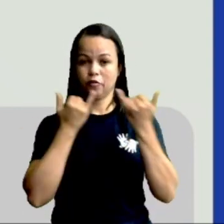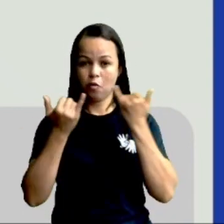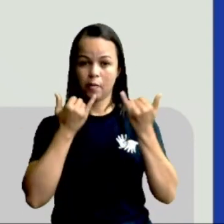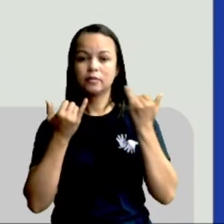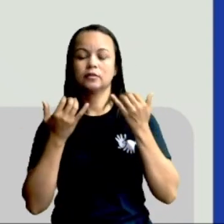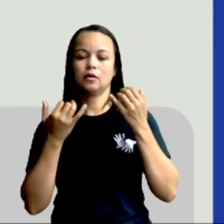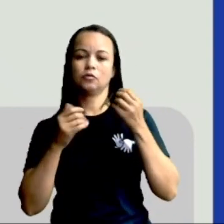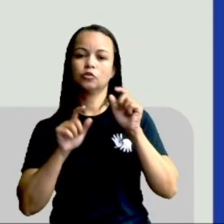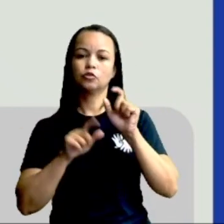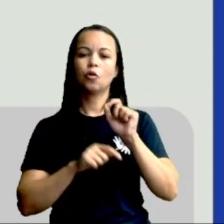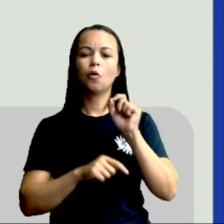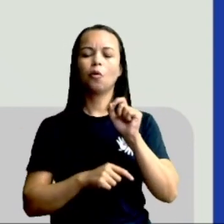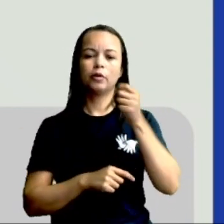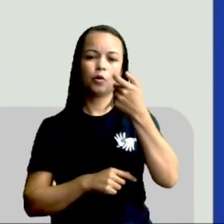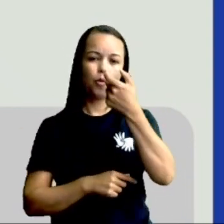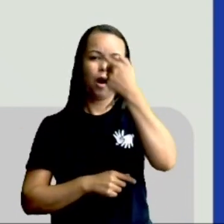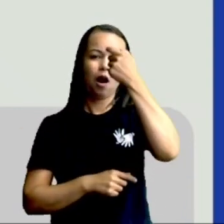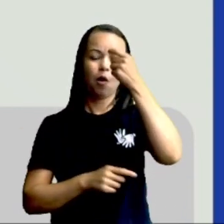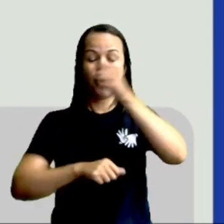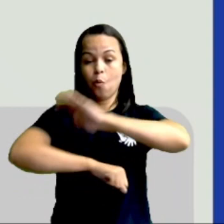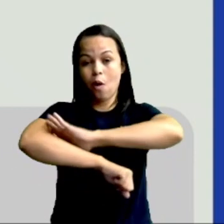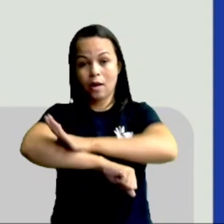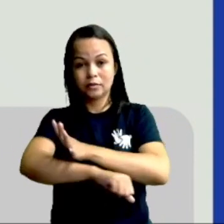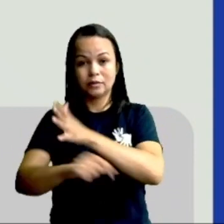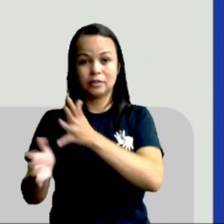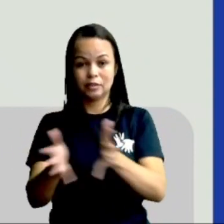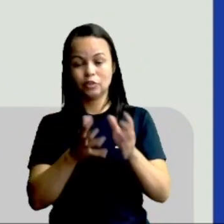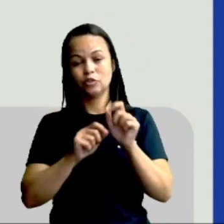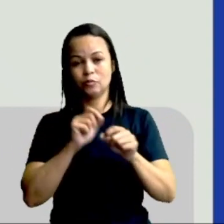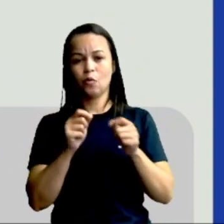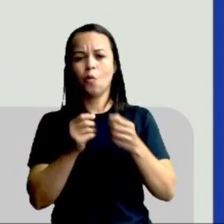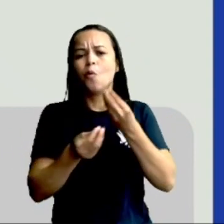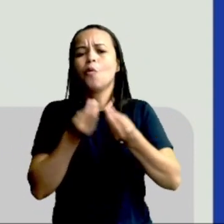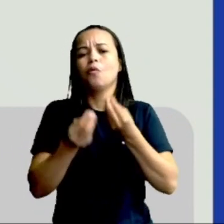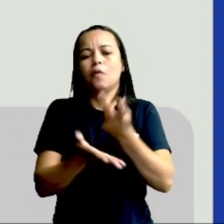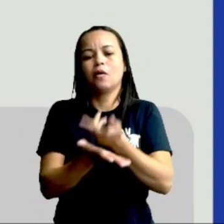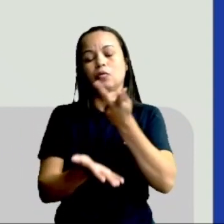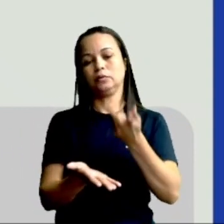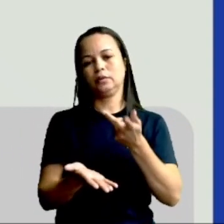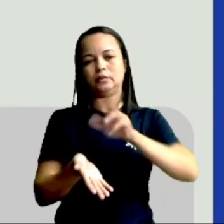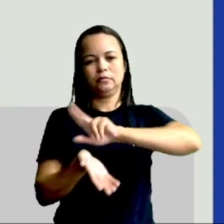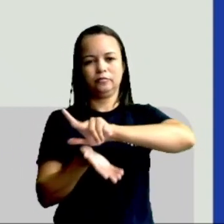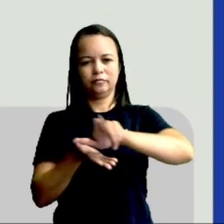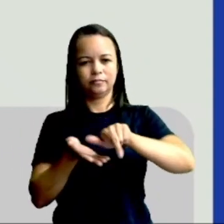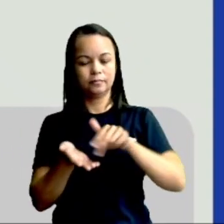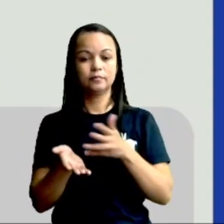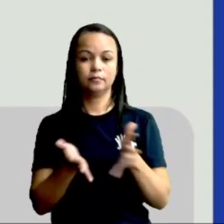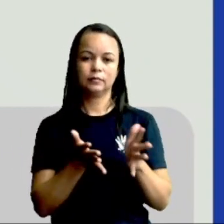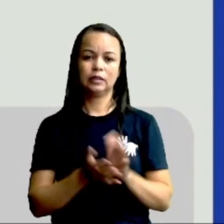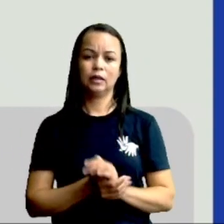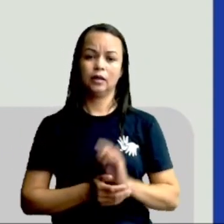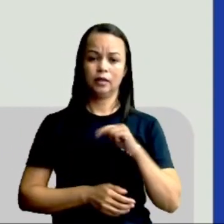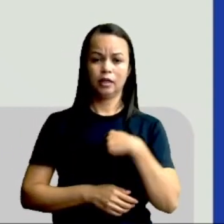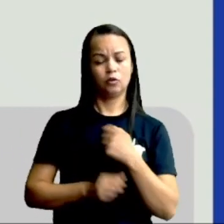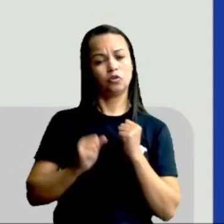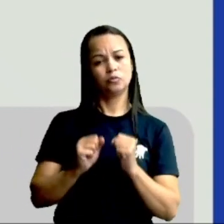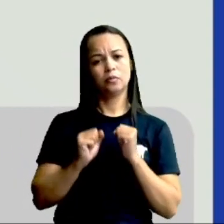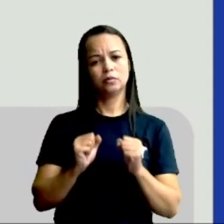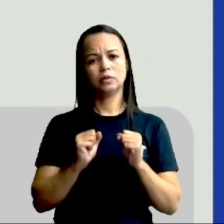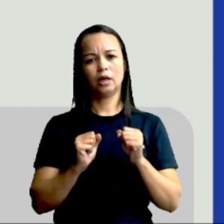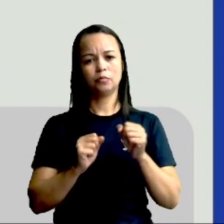sobre o racismo, o que é, sobre como ele acontece, né? As diversas maneiras, né? Que a gente possa